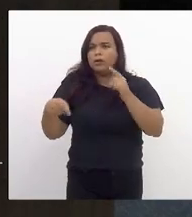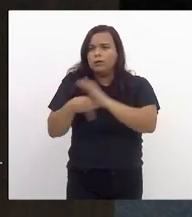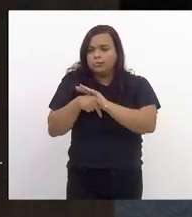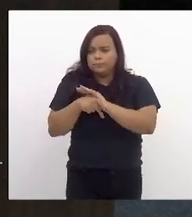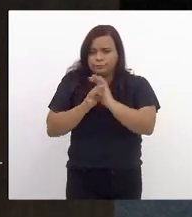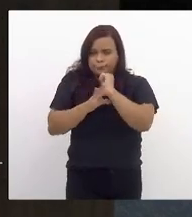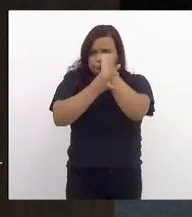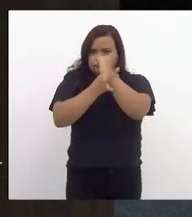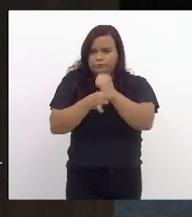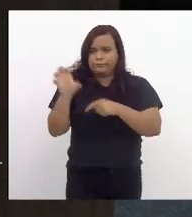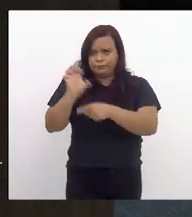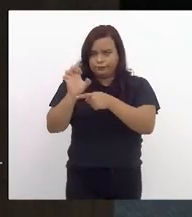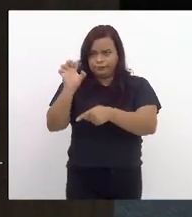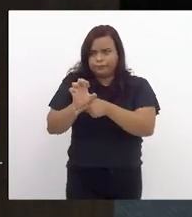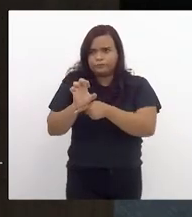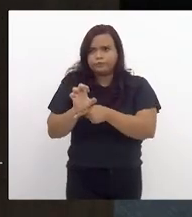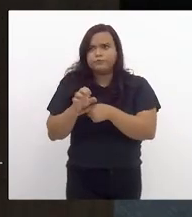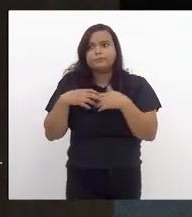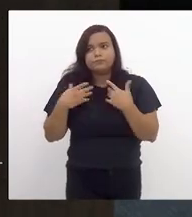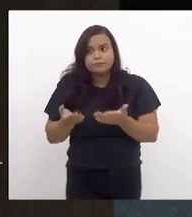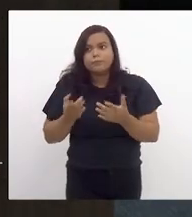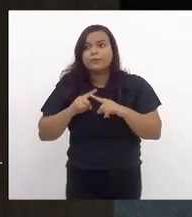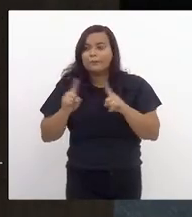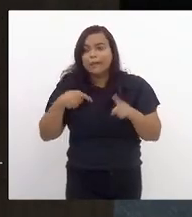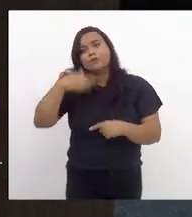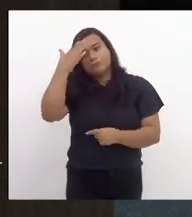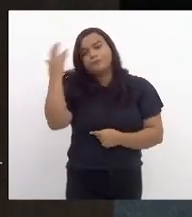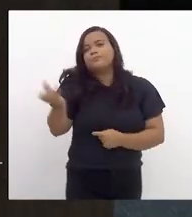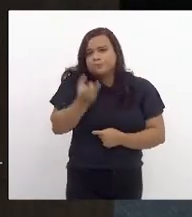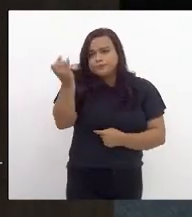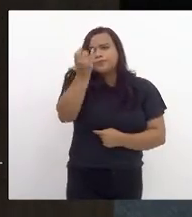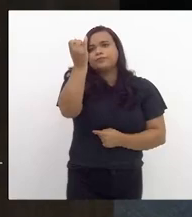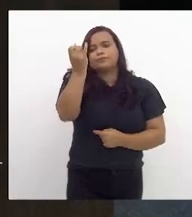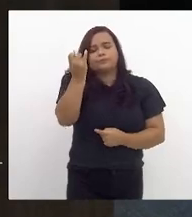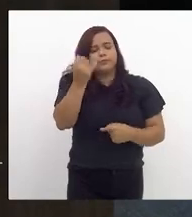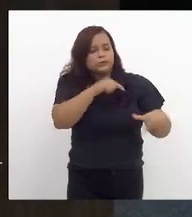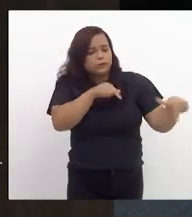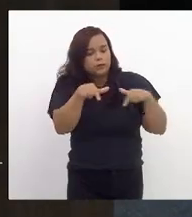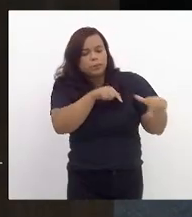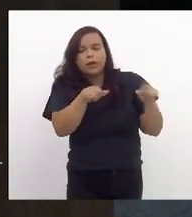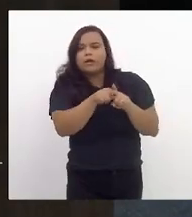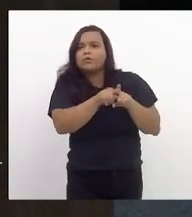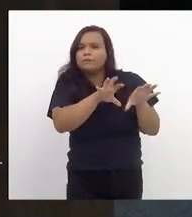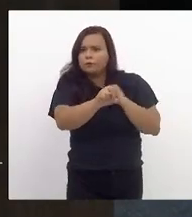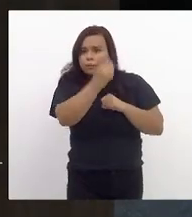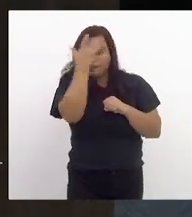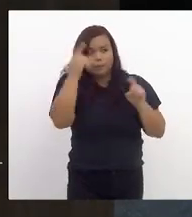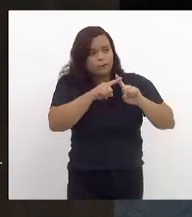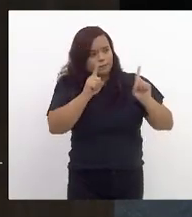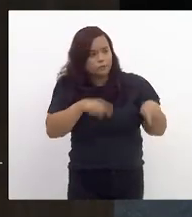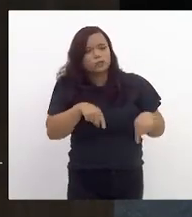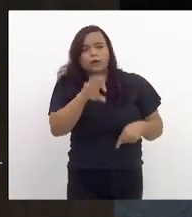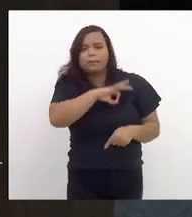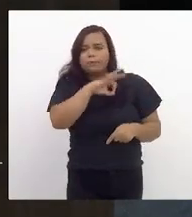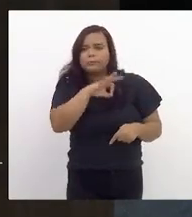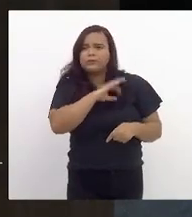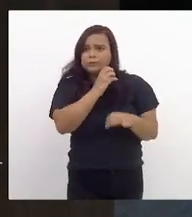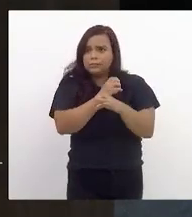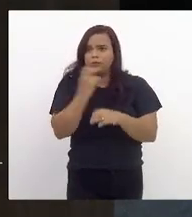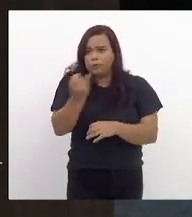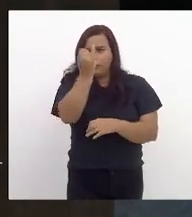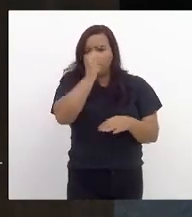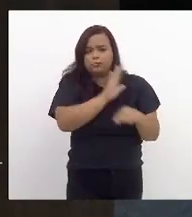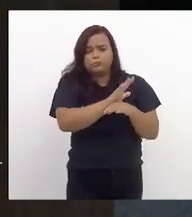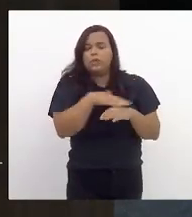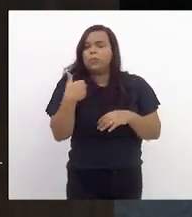da necessidade de qualificar as condições de trabalho e de formação desses servidores públicos, policiais civis, e, ao mesmo